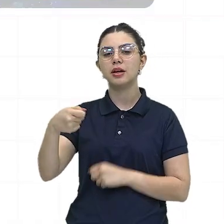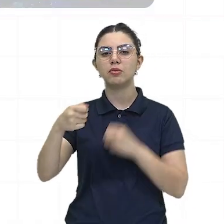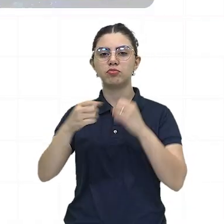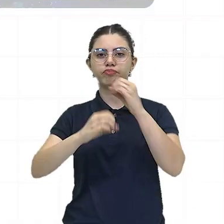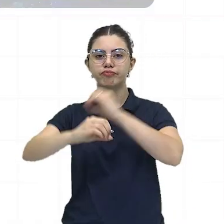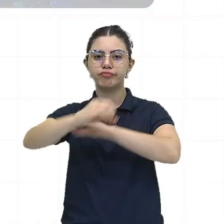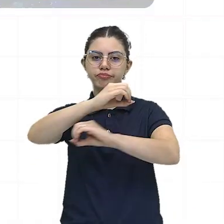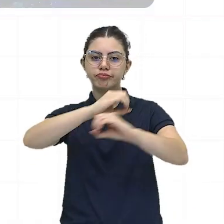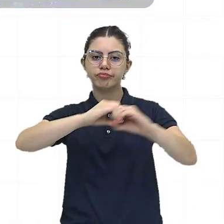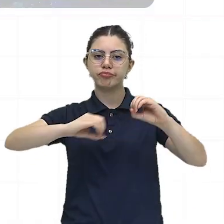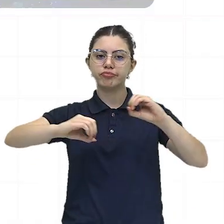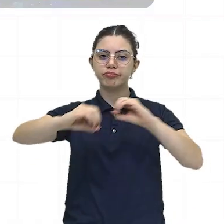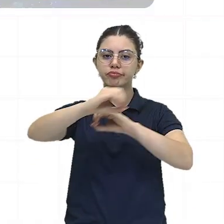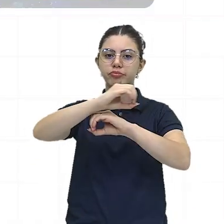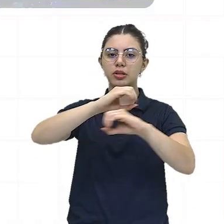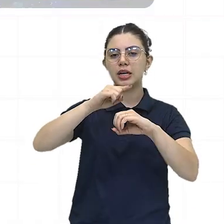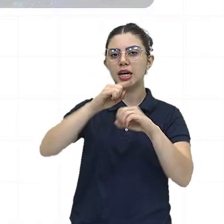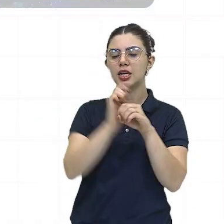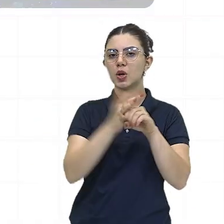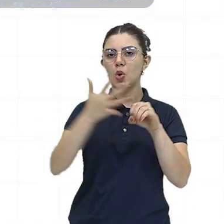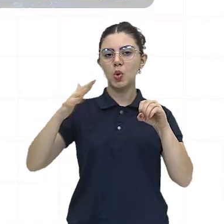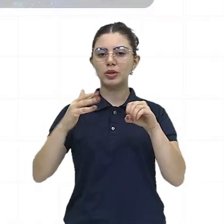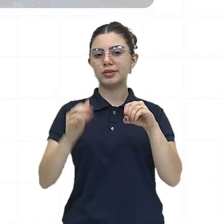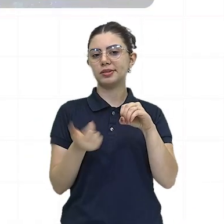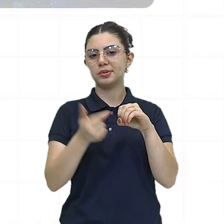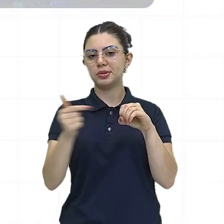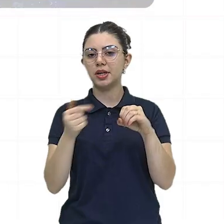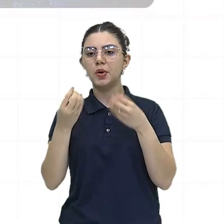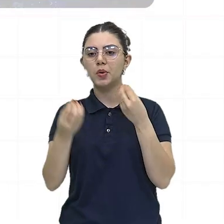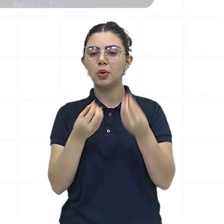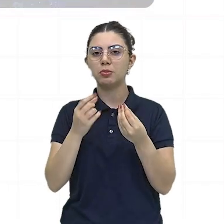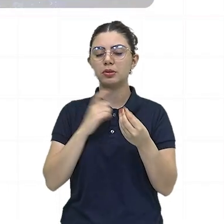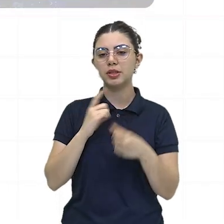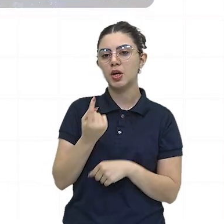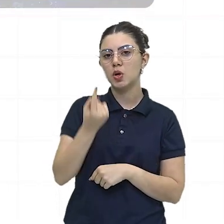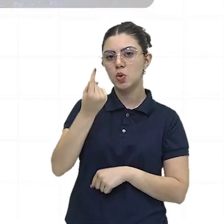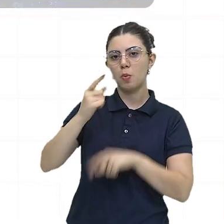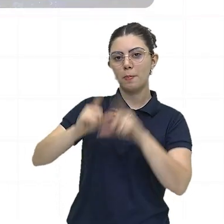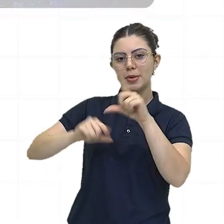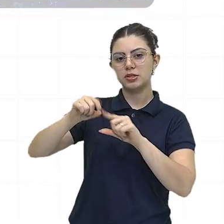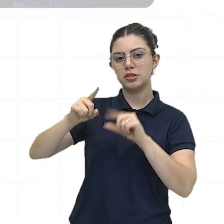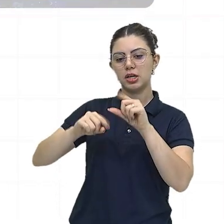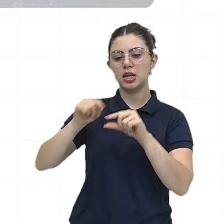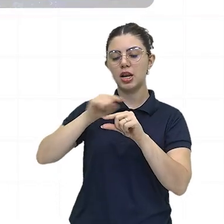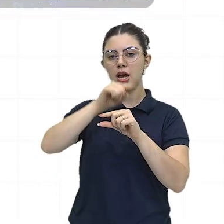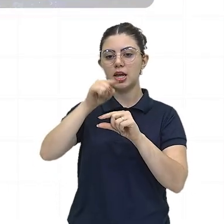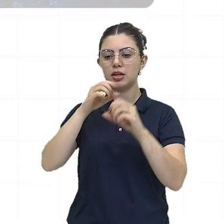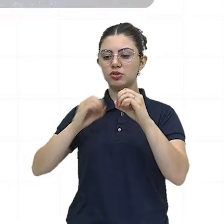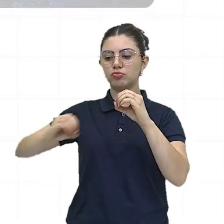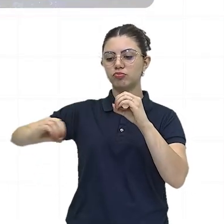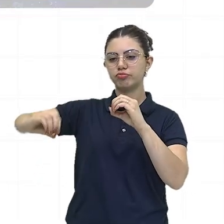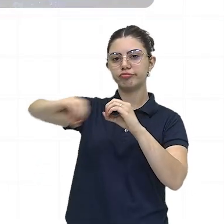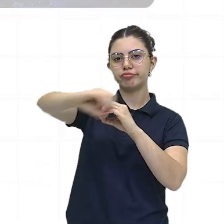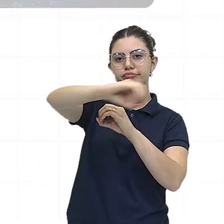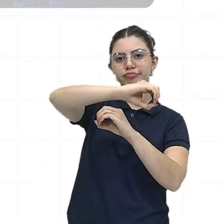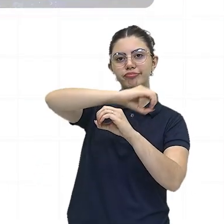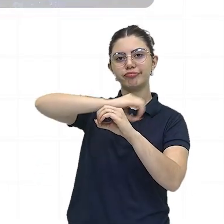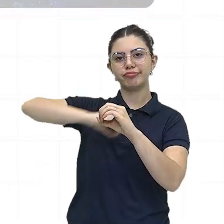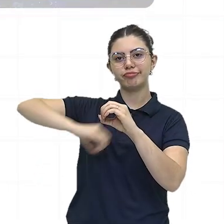celestes, astros sem luz própria, que giram ao redor de uma estrela. Atualmente,